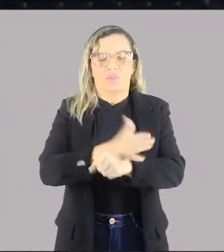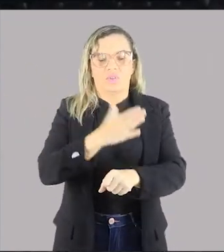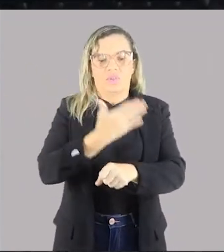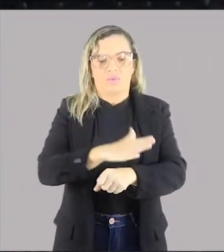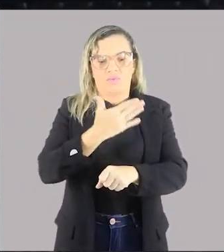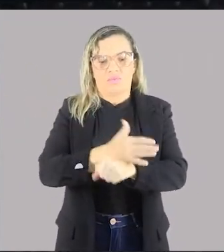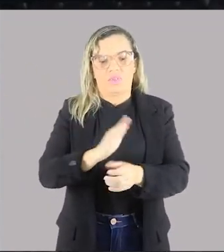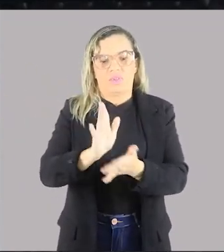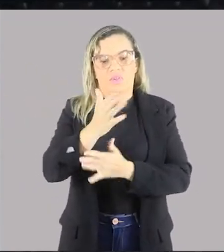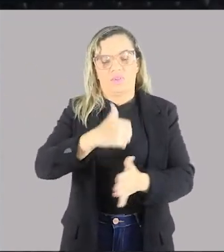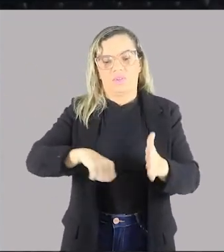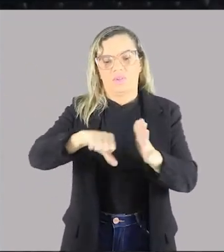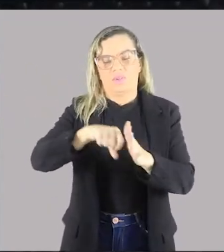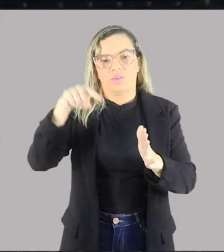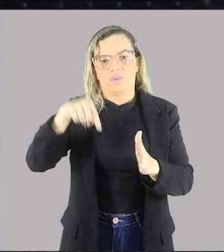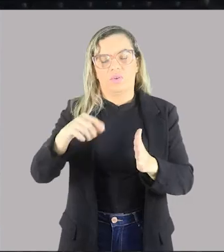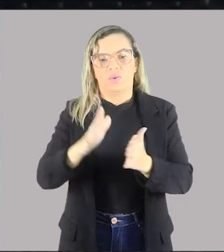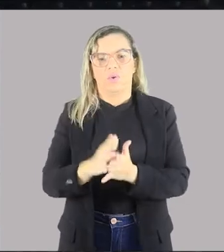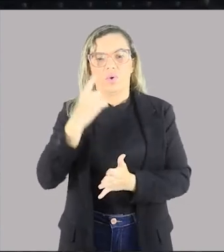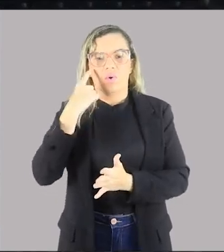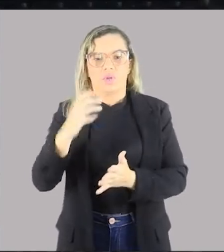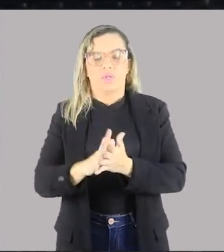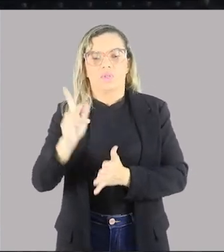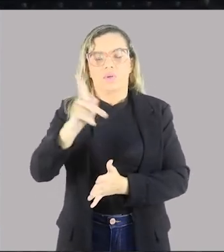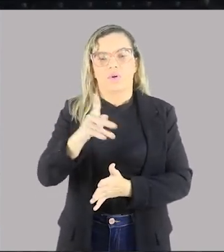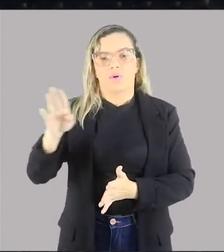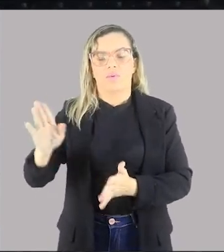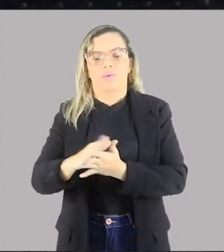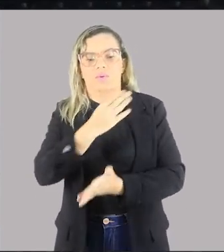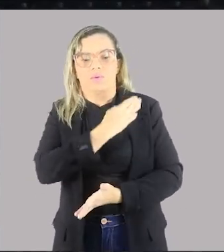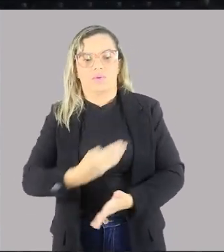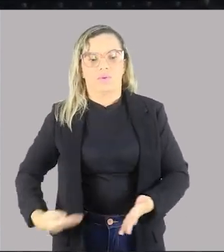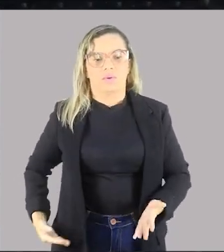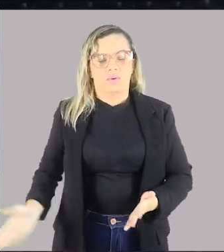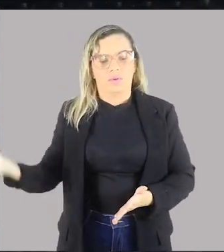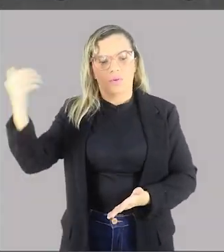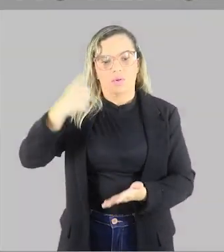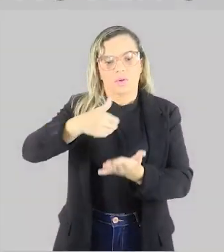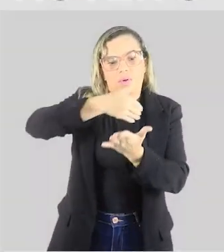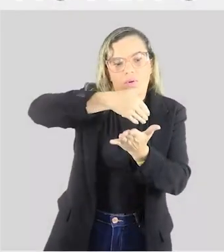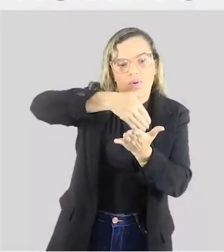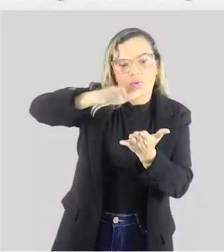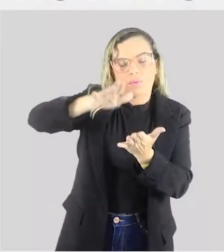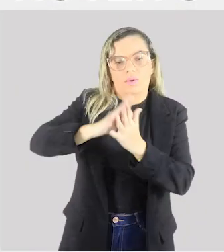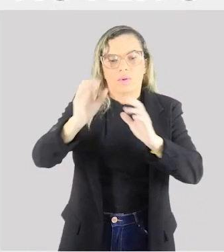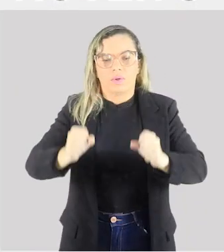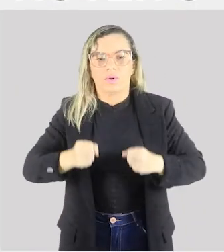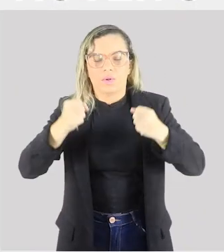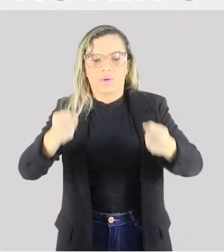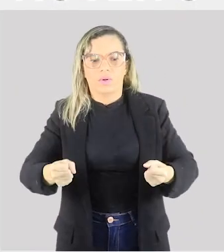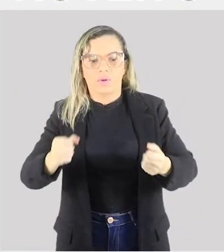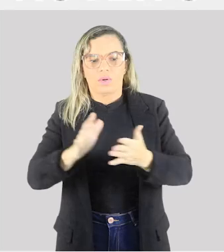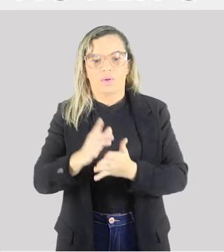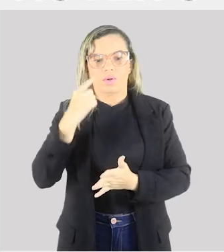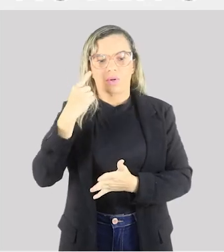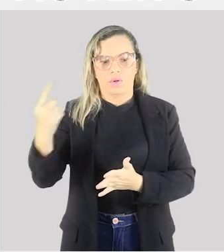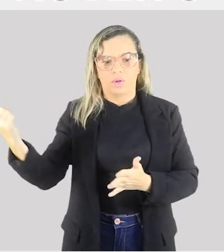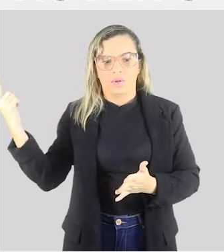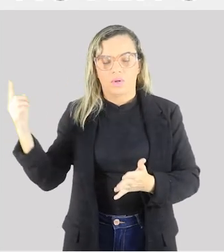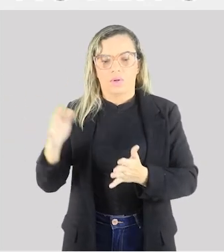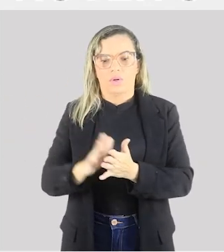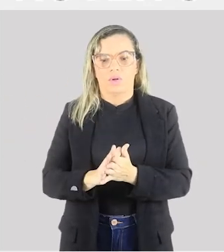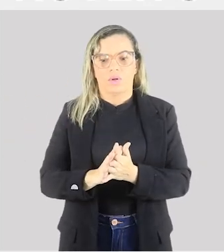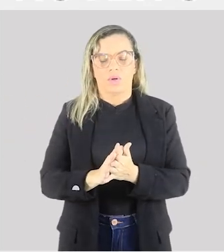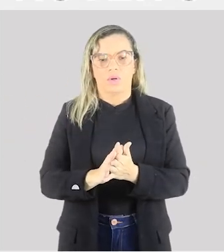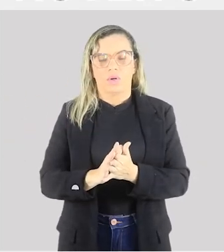violam diretamente o interesse público. Tudo bem? Vamos lá. A demissão, ela pode, no primeiro inciso, aliás,